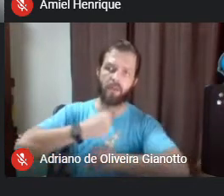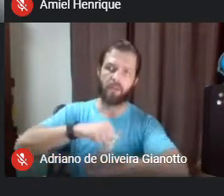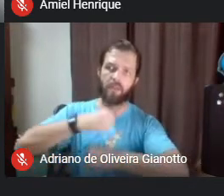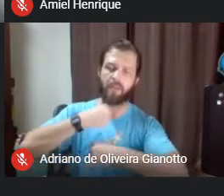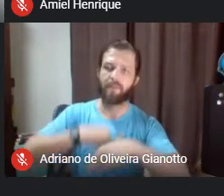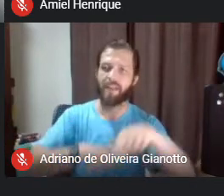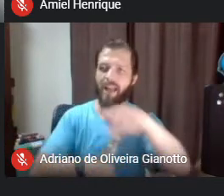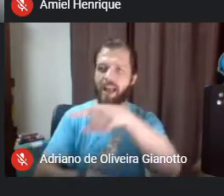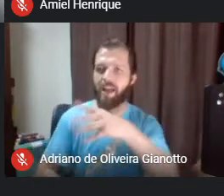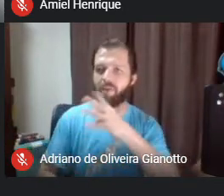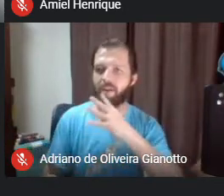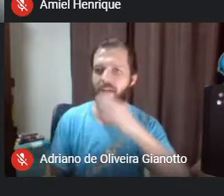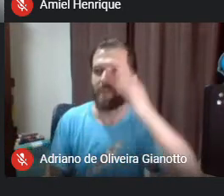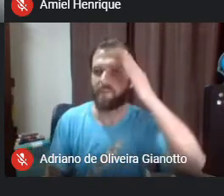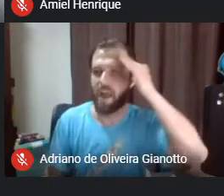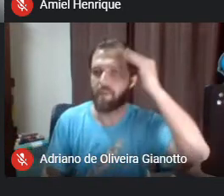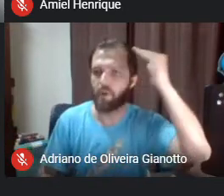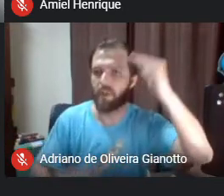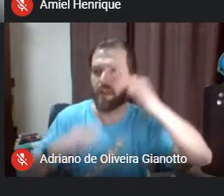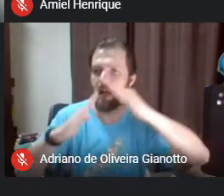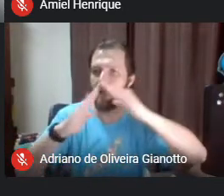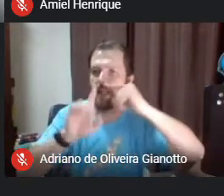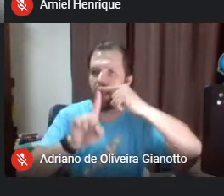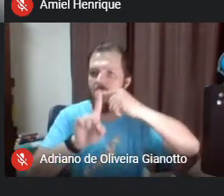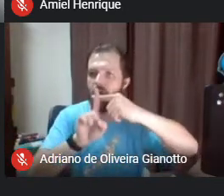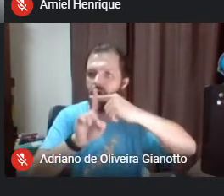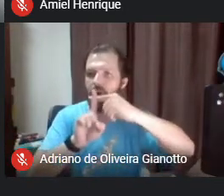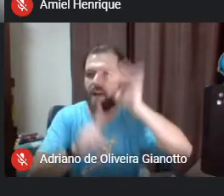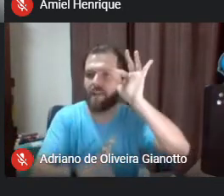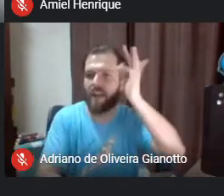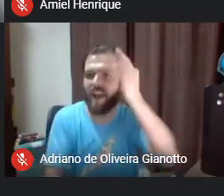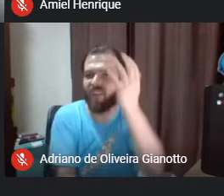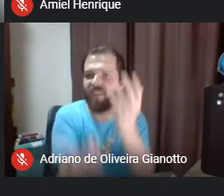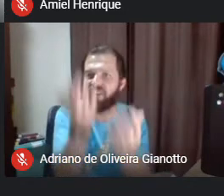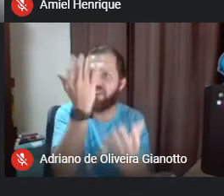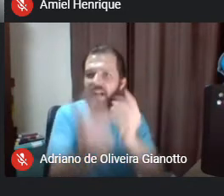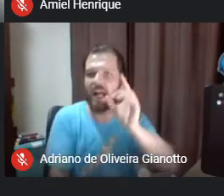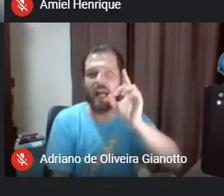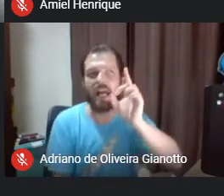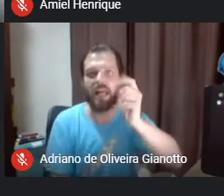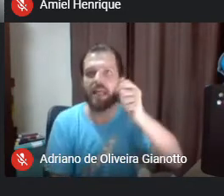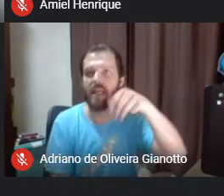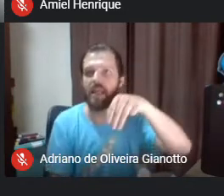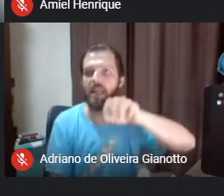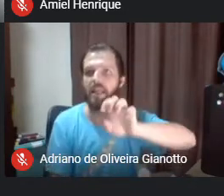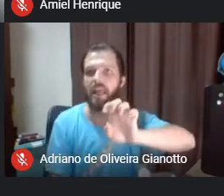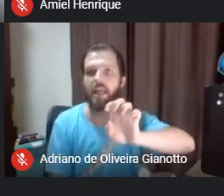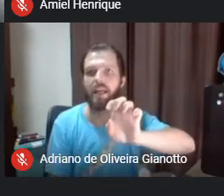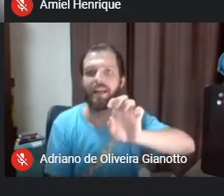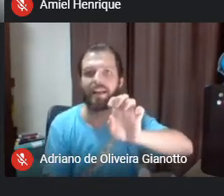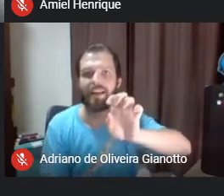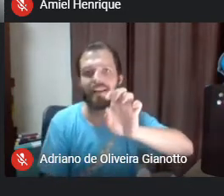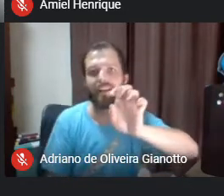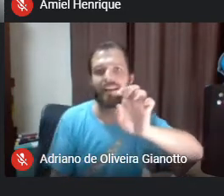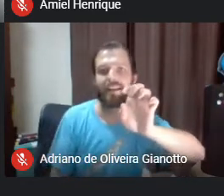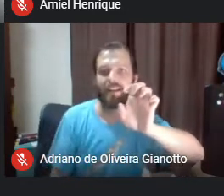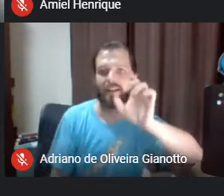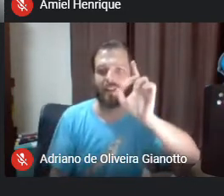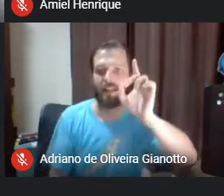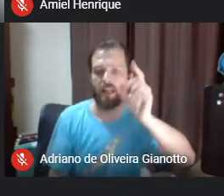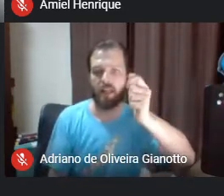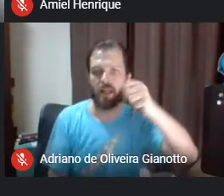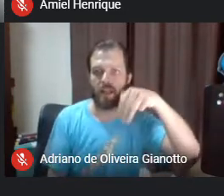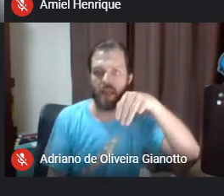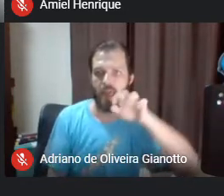DLP trabalhava no quê? Ele trabalhava na limpeza. Não sei se vocês conhecem uma igreja muito famosa na França, né,